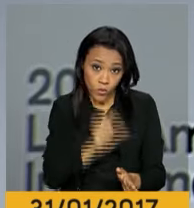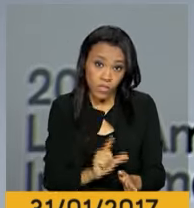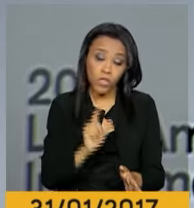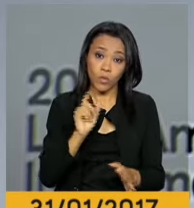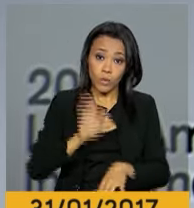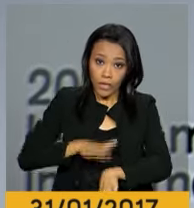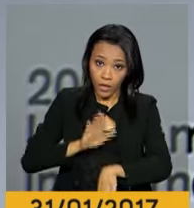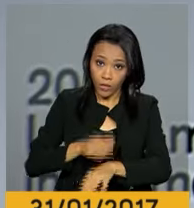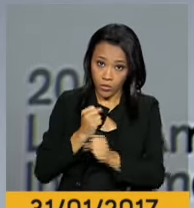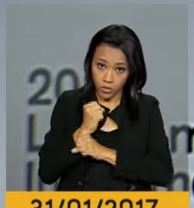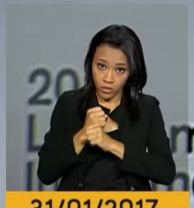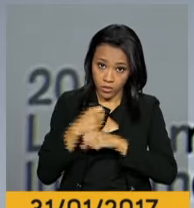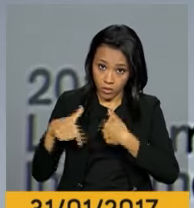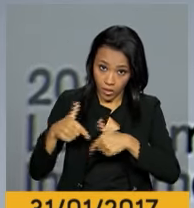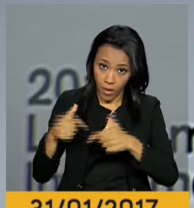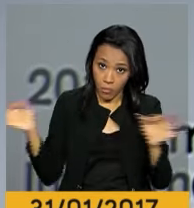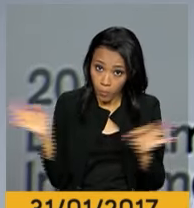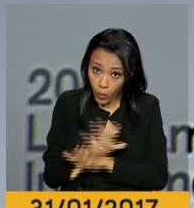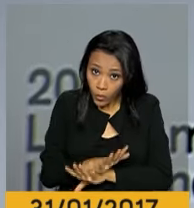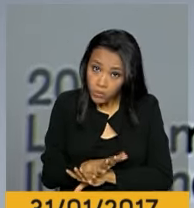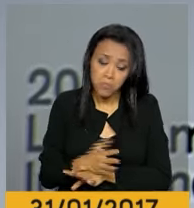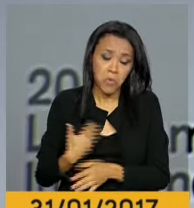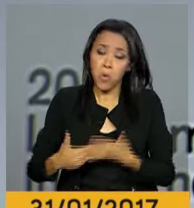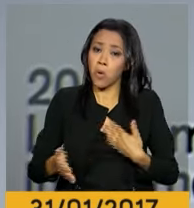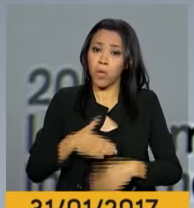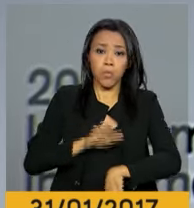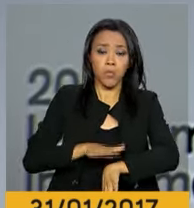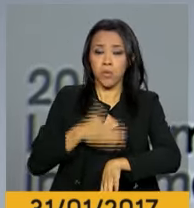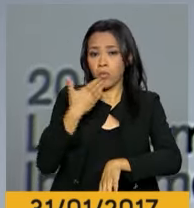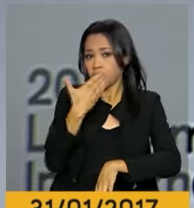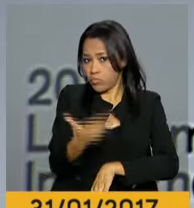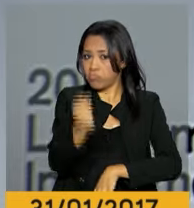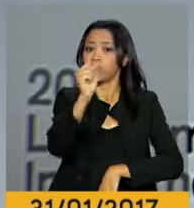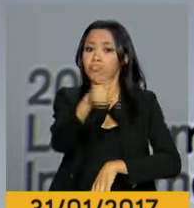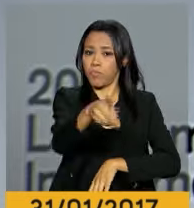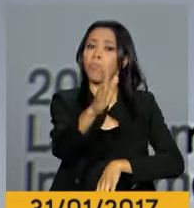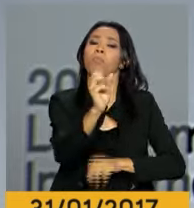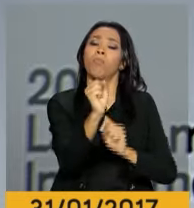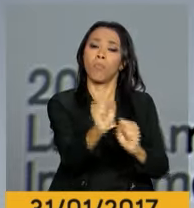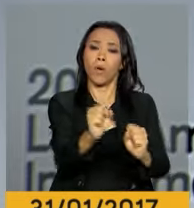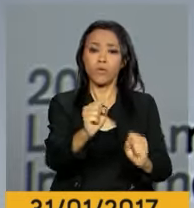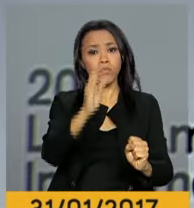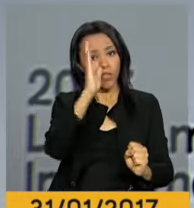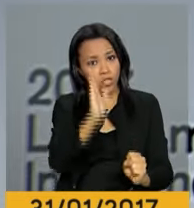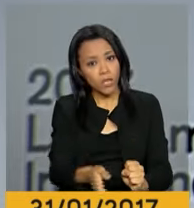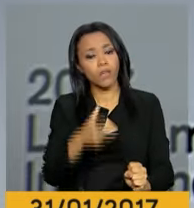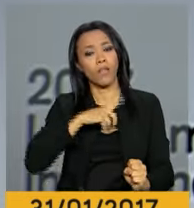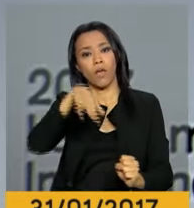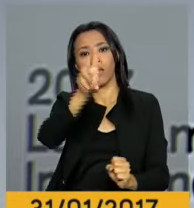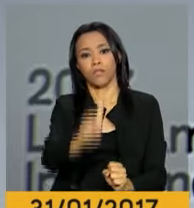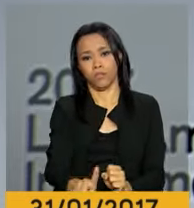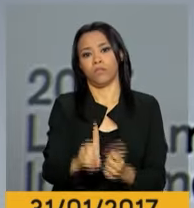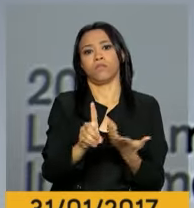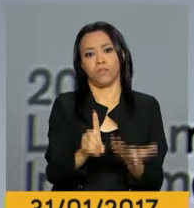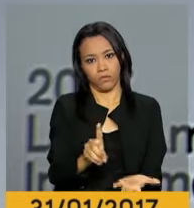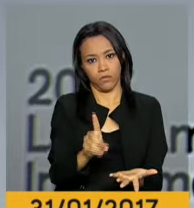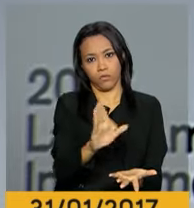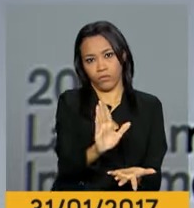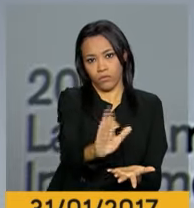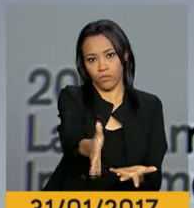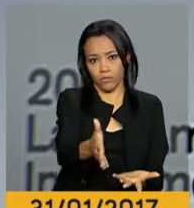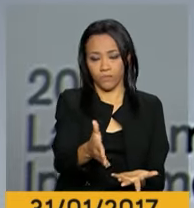aposentar-se a quando quiser porque já está incorporado ao seu patrimônio jurídico a aquele